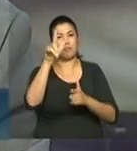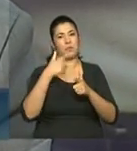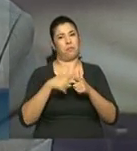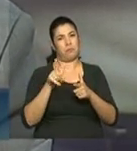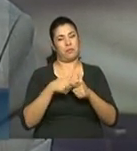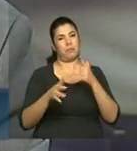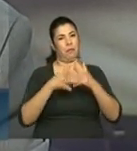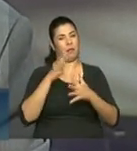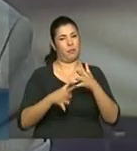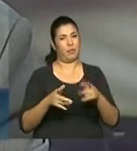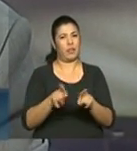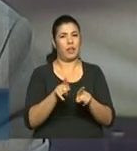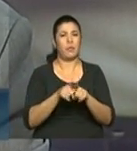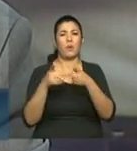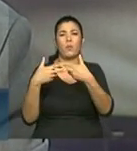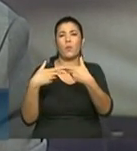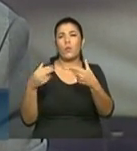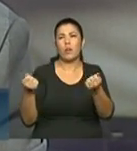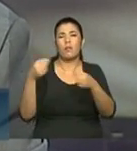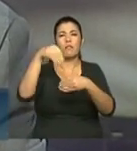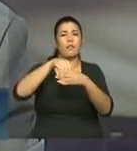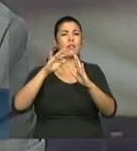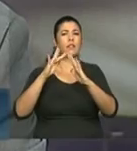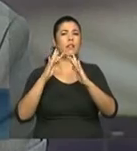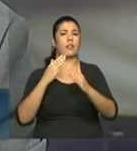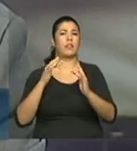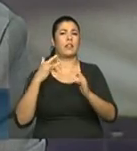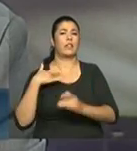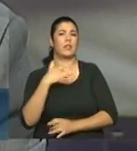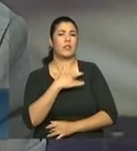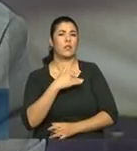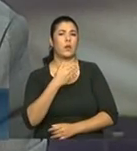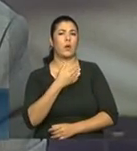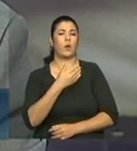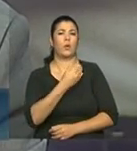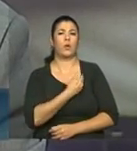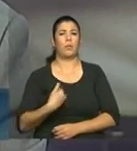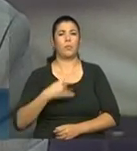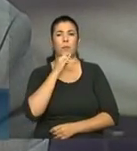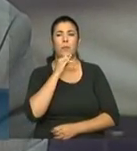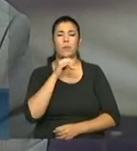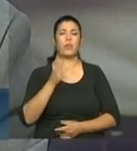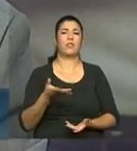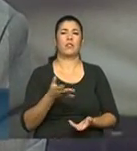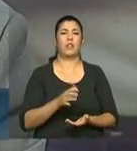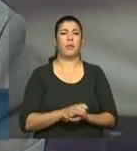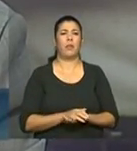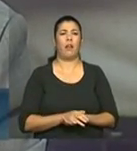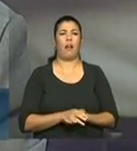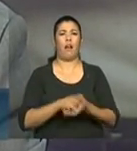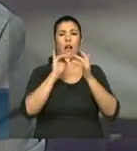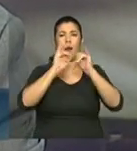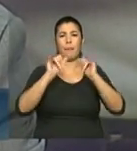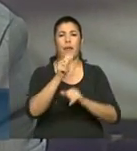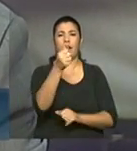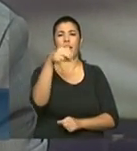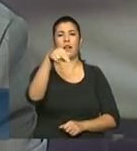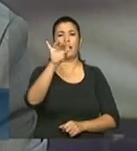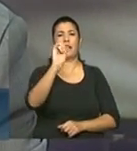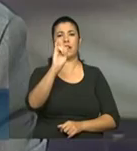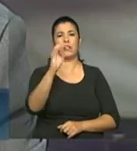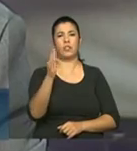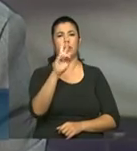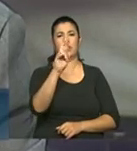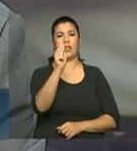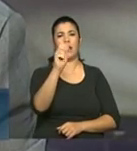Nós temos coisas na saúde pública que são muito engraçadas, né? Todo mundo acha que campanha, por exemplo, antirrábica tem que ser feita em agosto. Porque em algum momento